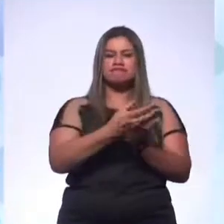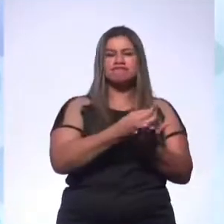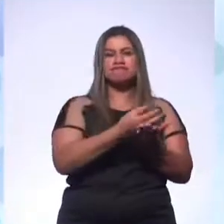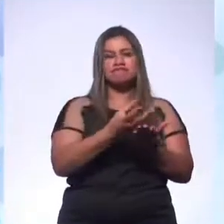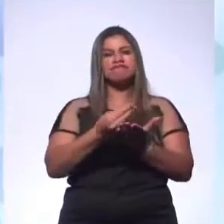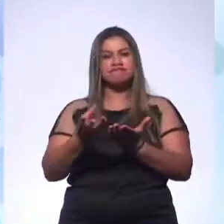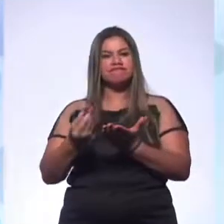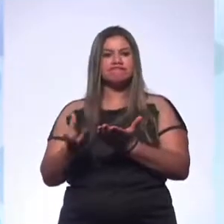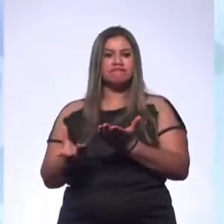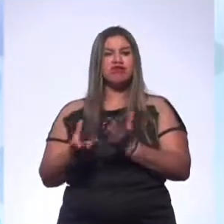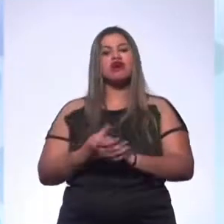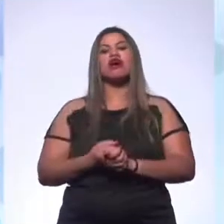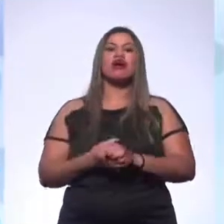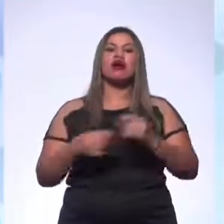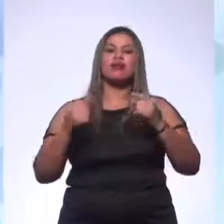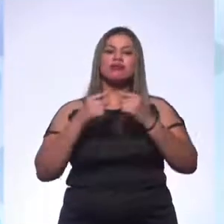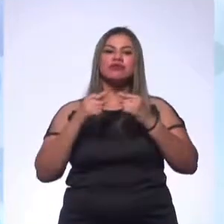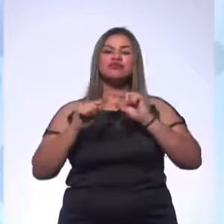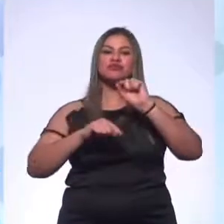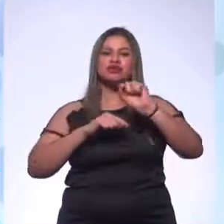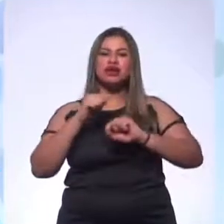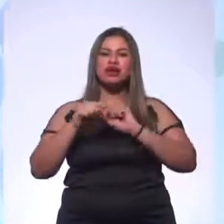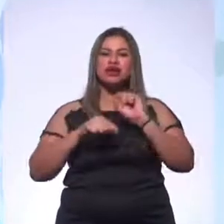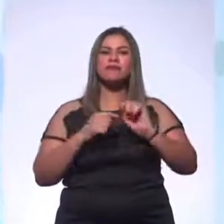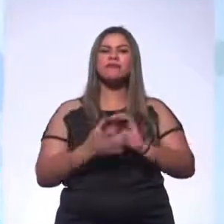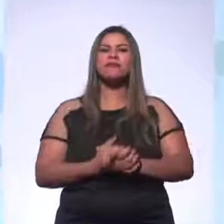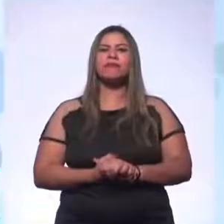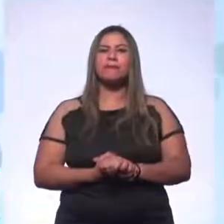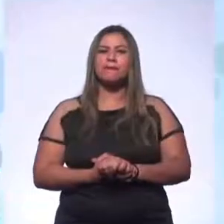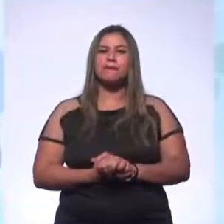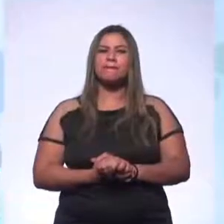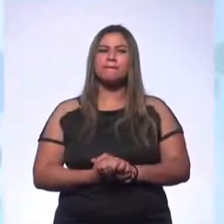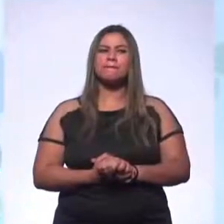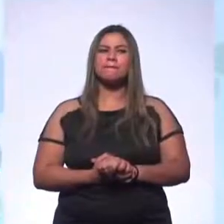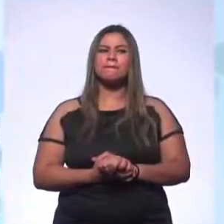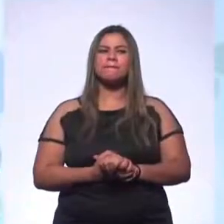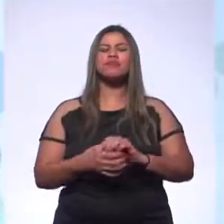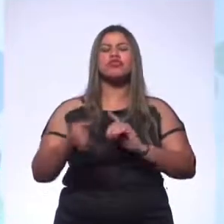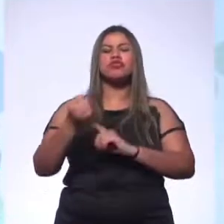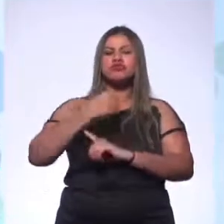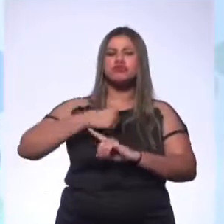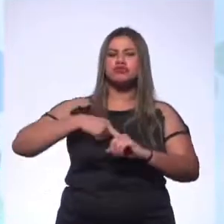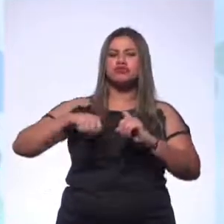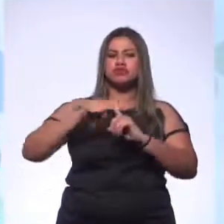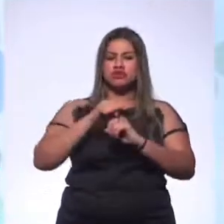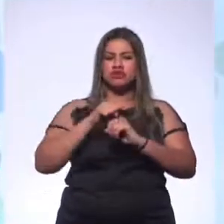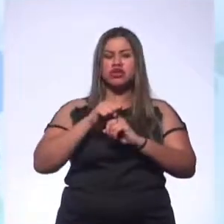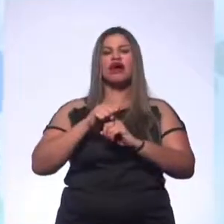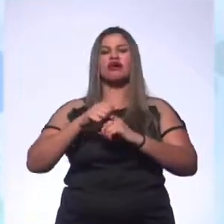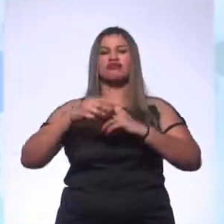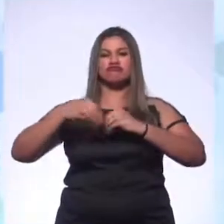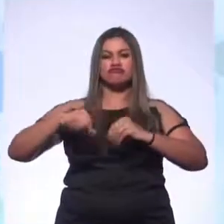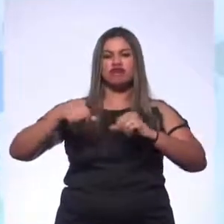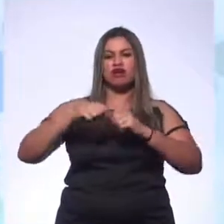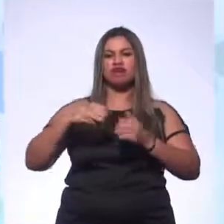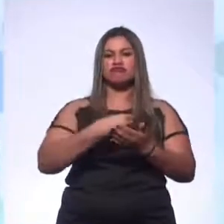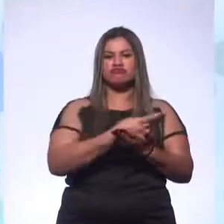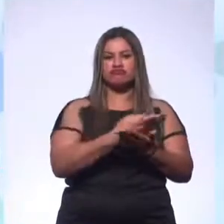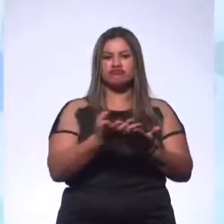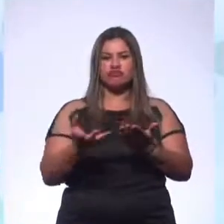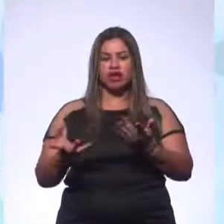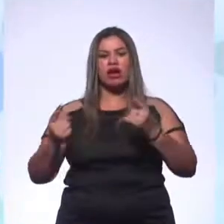ou seja, fazer valer aí essa questão de uma sociedade planificada, como é